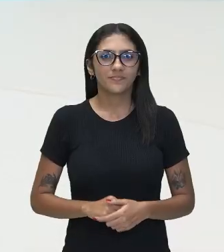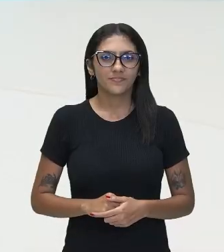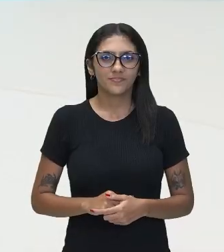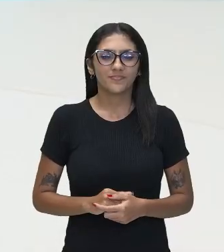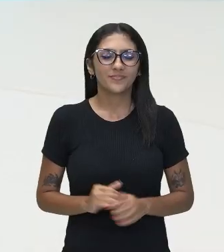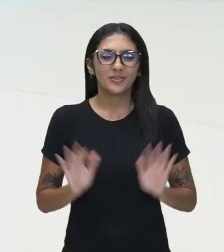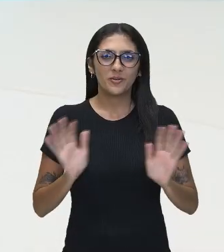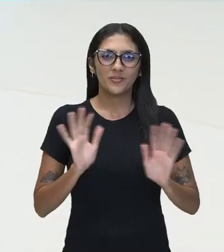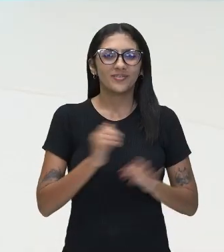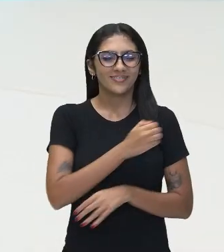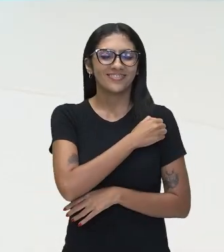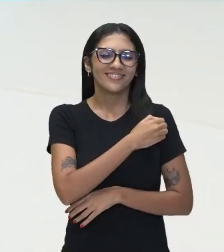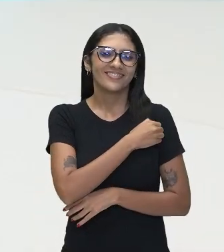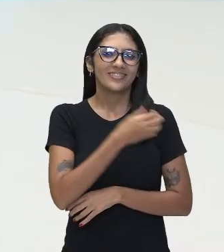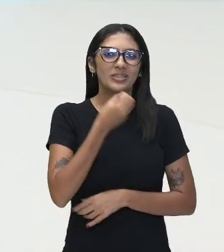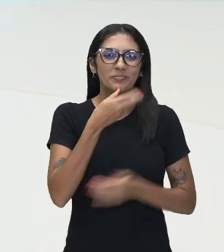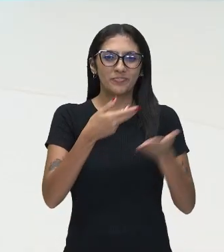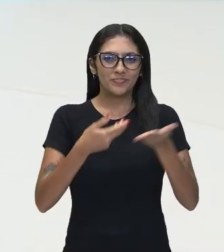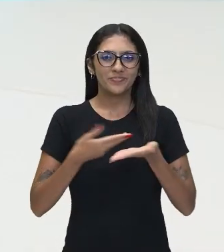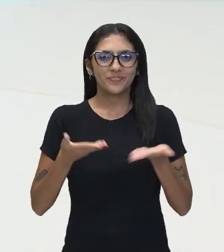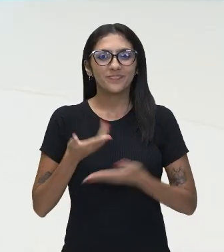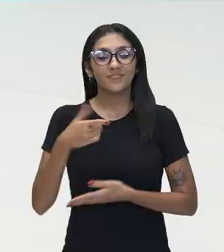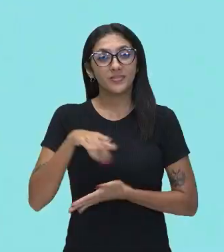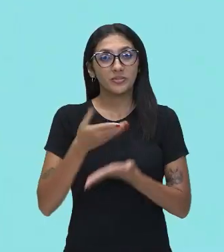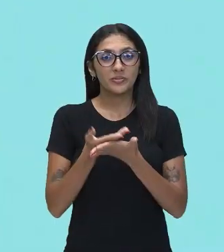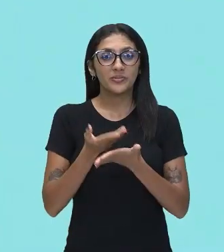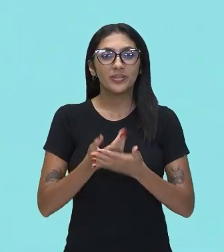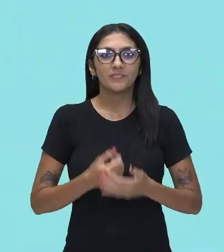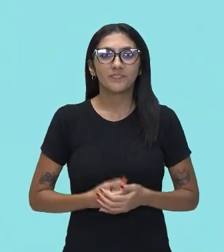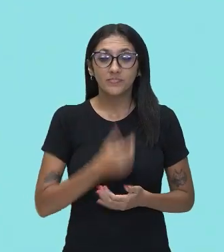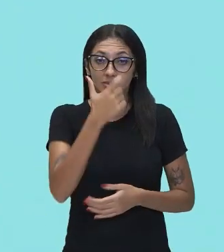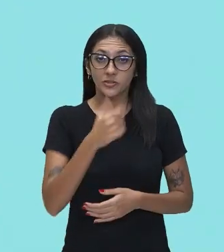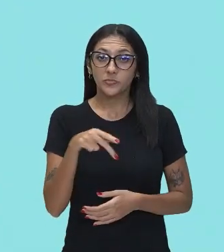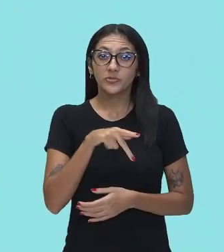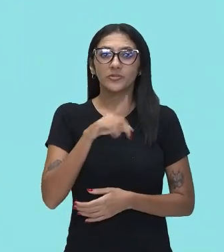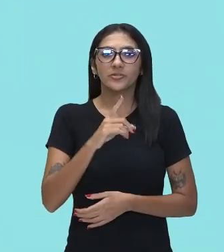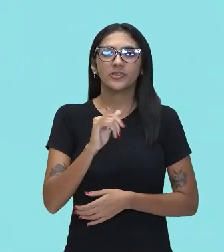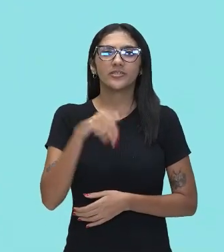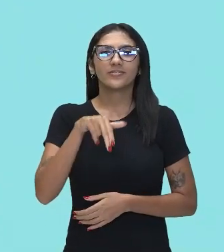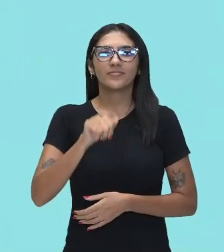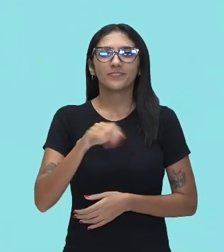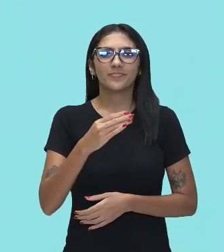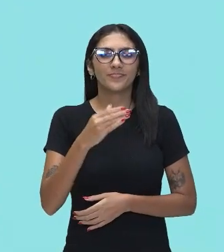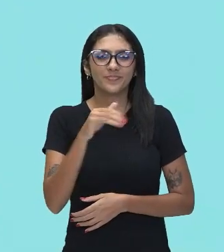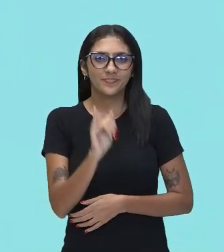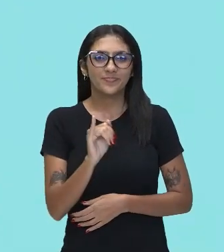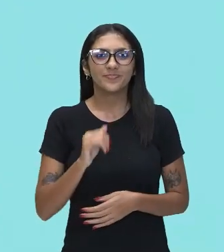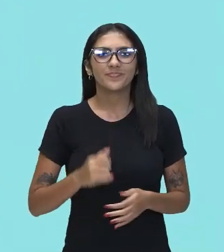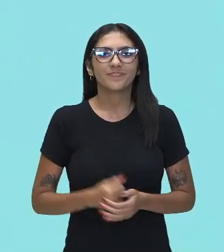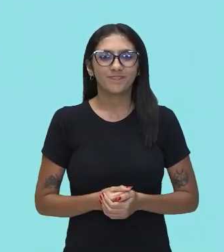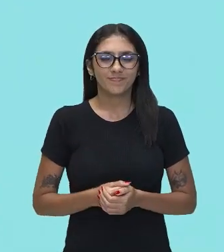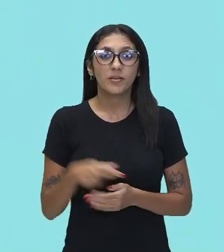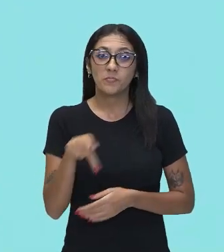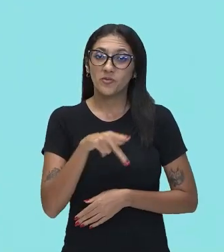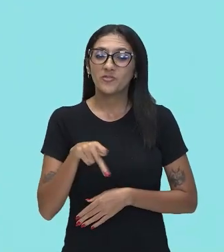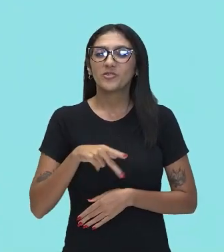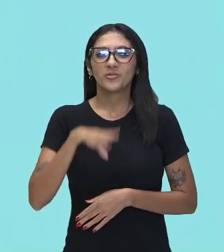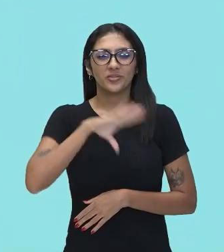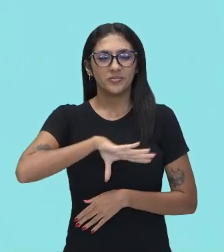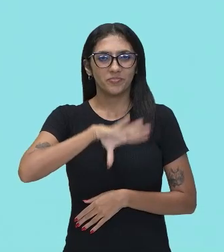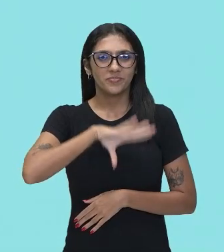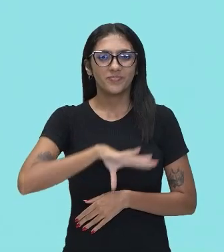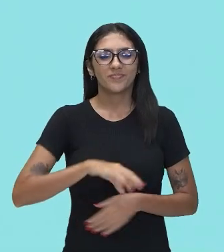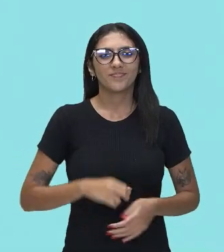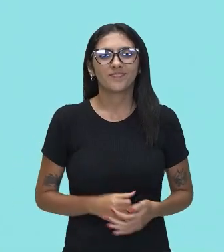Olá, pessoal, bem-vindos à nossa aula. Eu sou a professora Dinancy Silva, de Língua